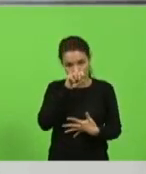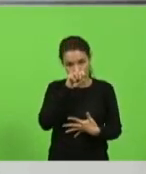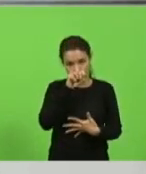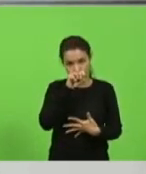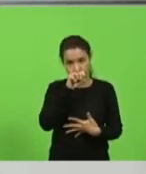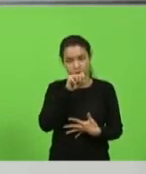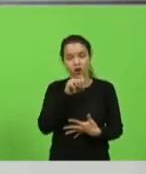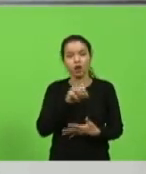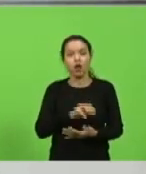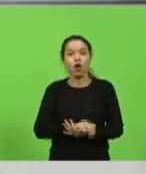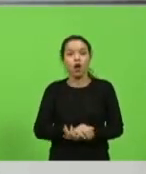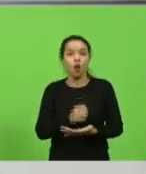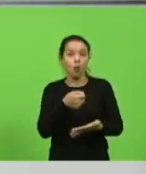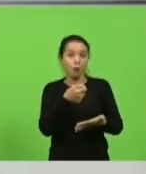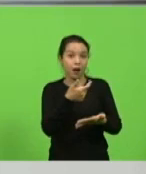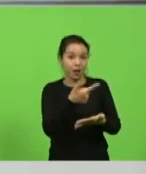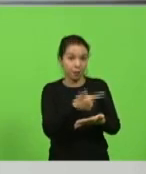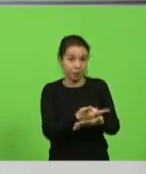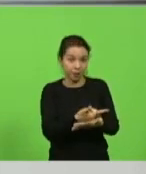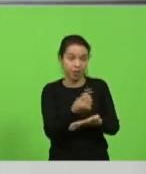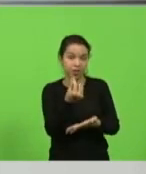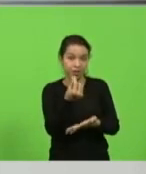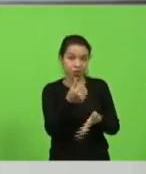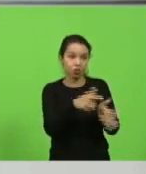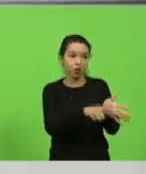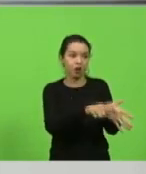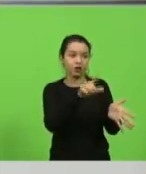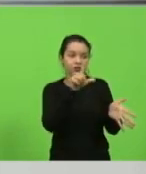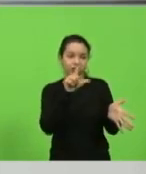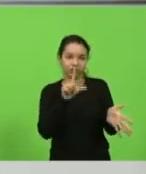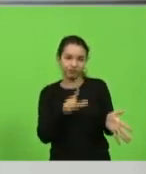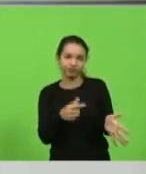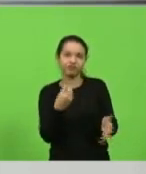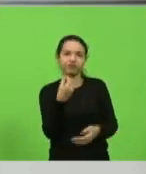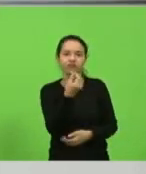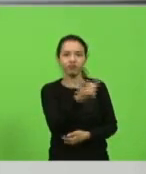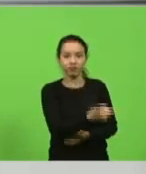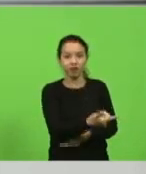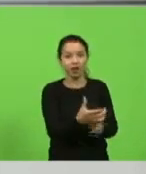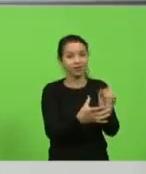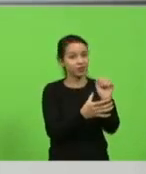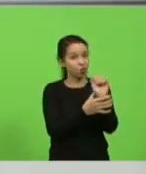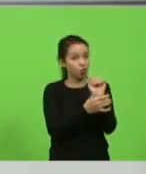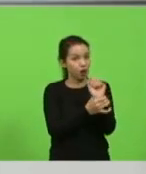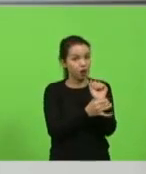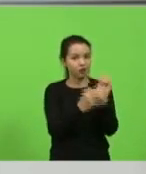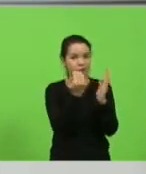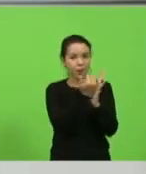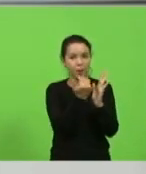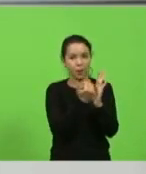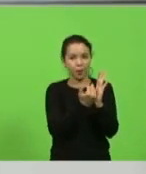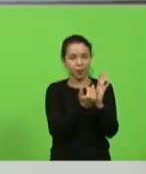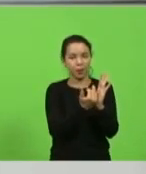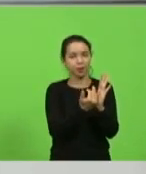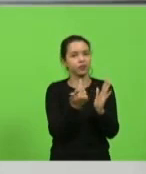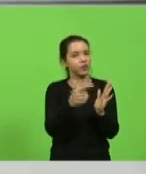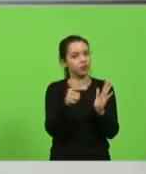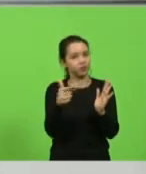pagamento antecipado e sem as devidas garantias, dando causa à